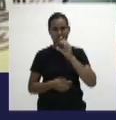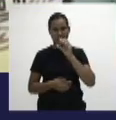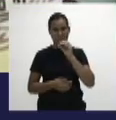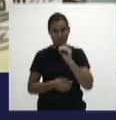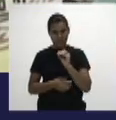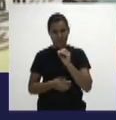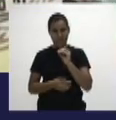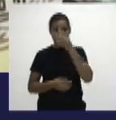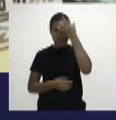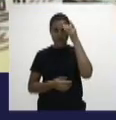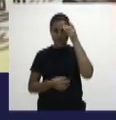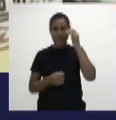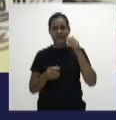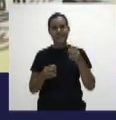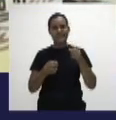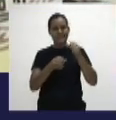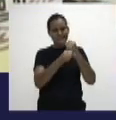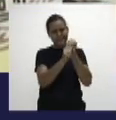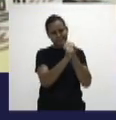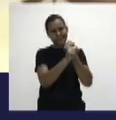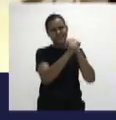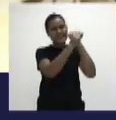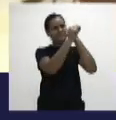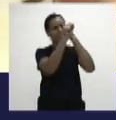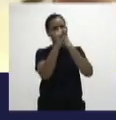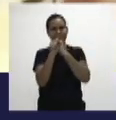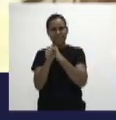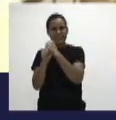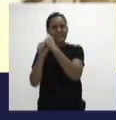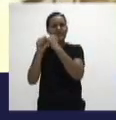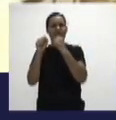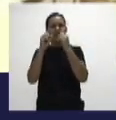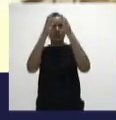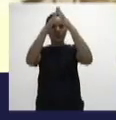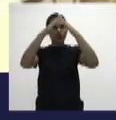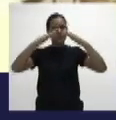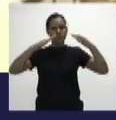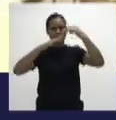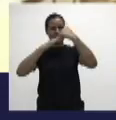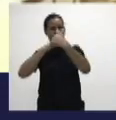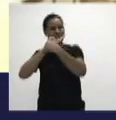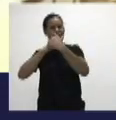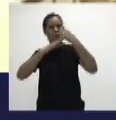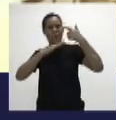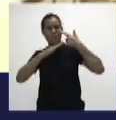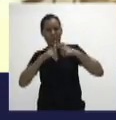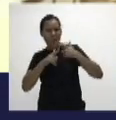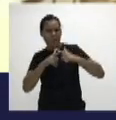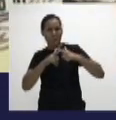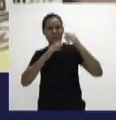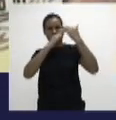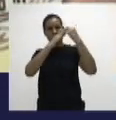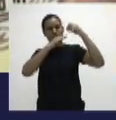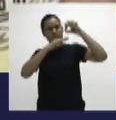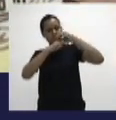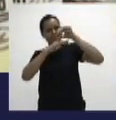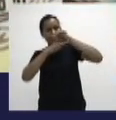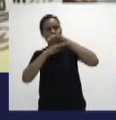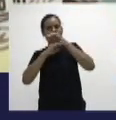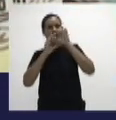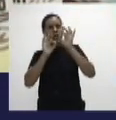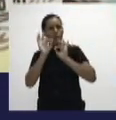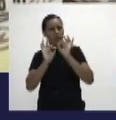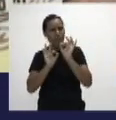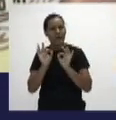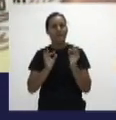né que Armando o circo desarmando o circo pel foi perdendo oos ao long é foi foi caindo aos pouquinhos ele foi caindo foi ficando um pouquinho mais careca tal